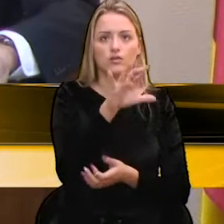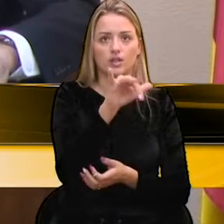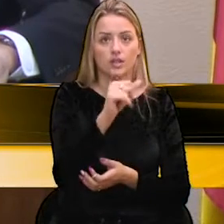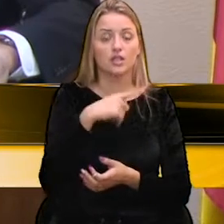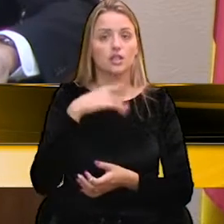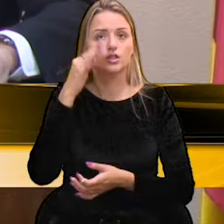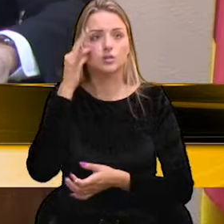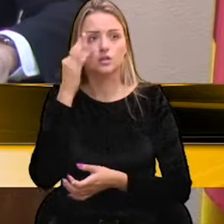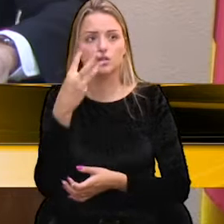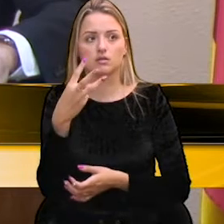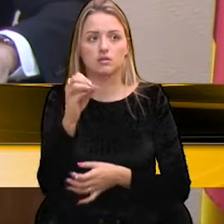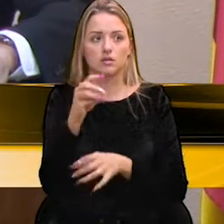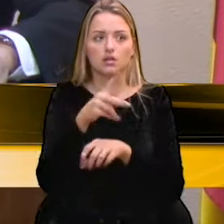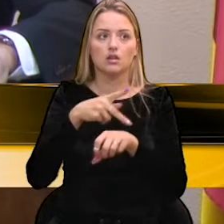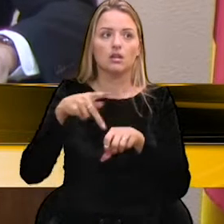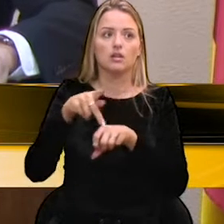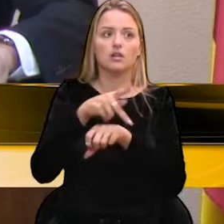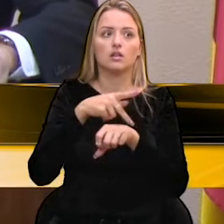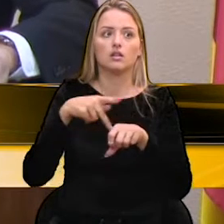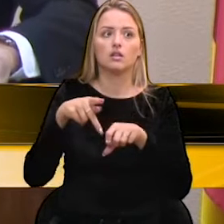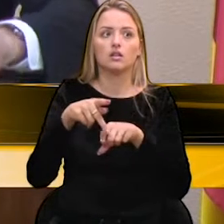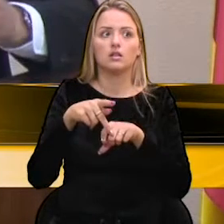países de 5 continentes,